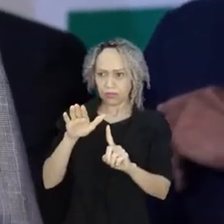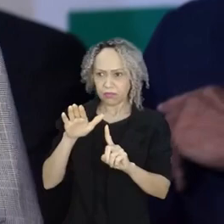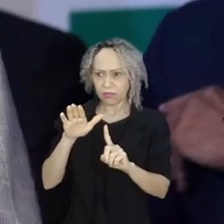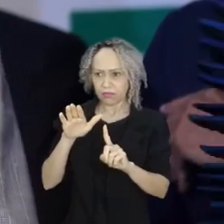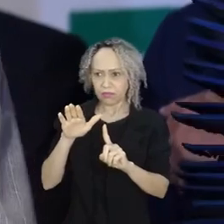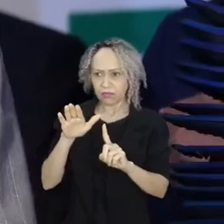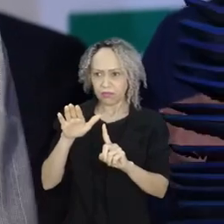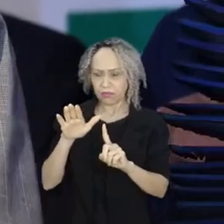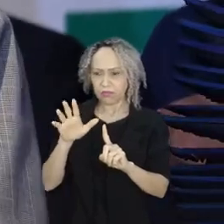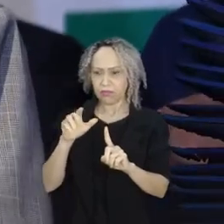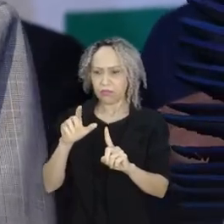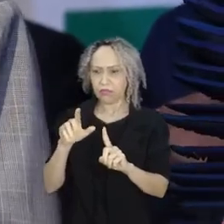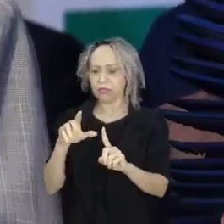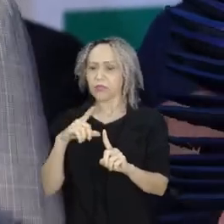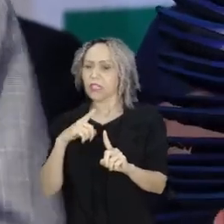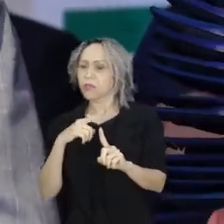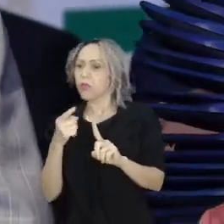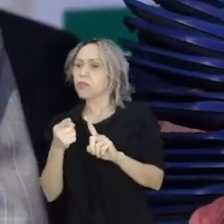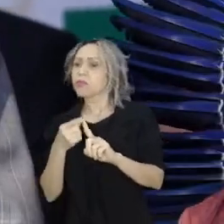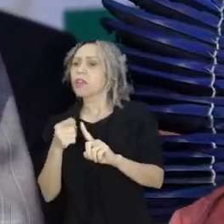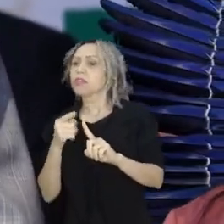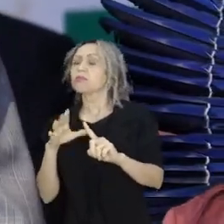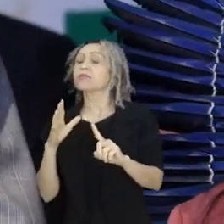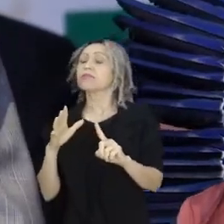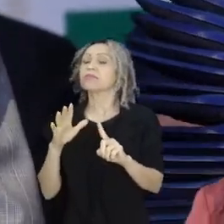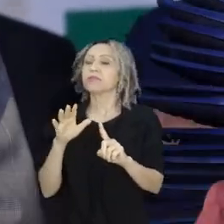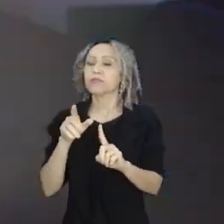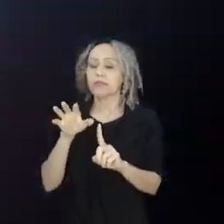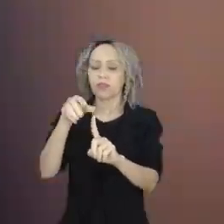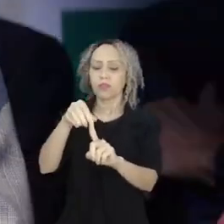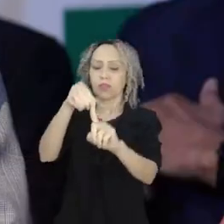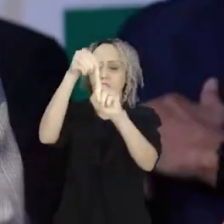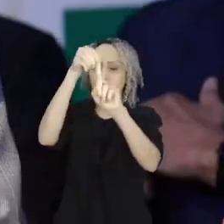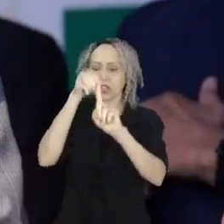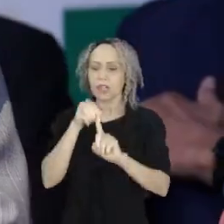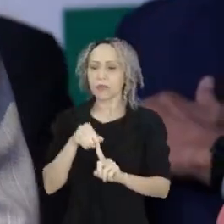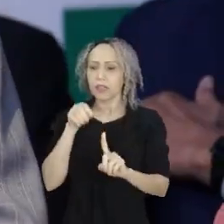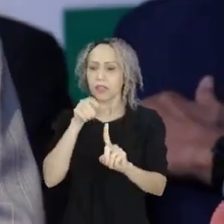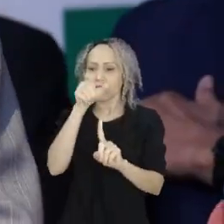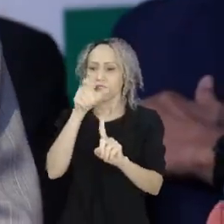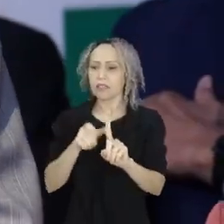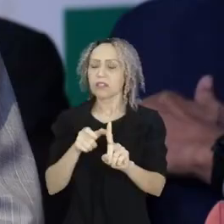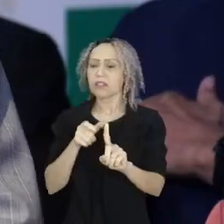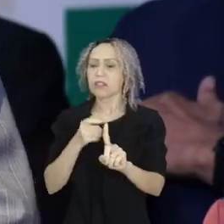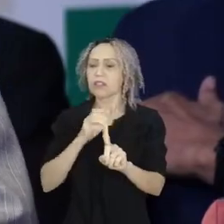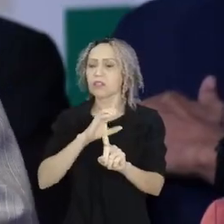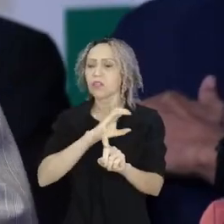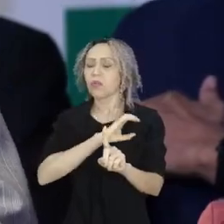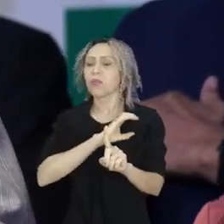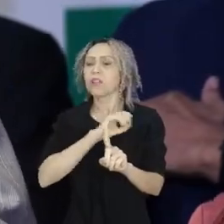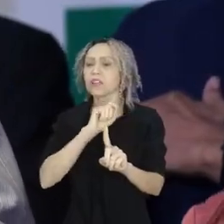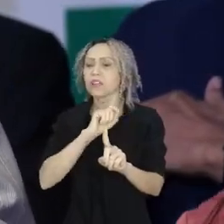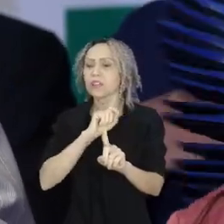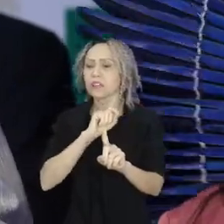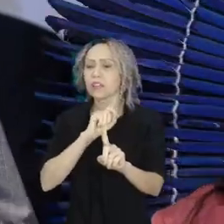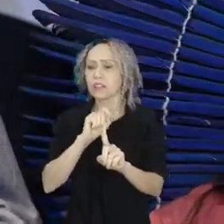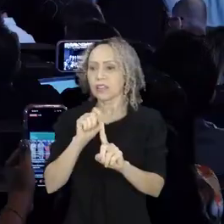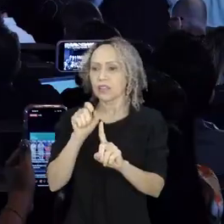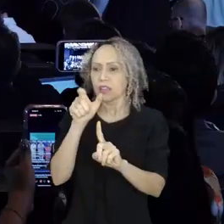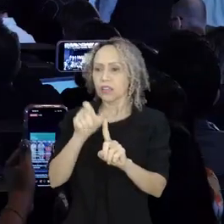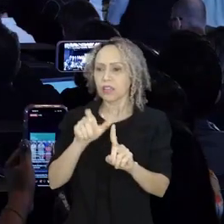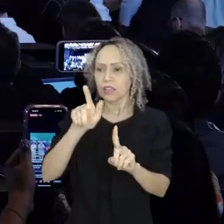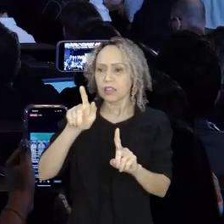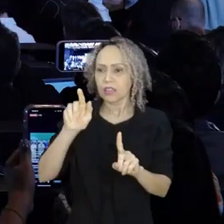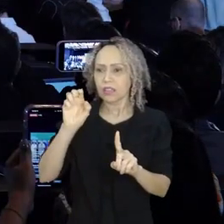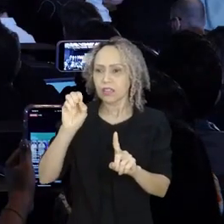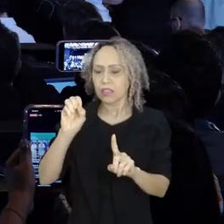Estuquinha? Então, a primeira pessoa que eu queria chamar é o companheiro Gonçalves Dias. O companheiro